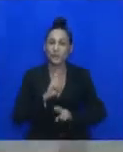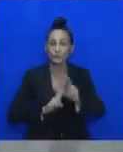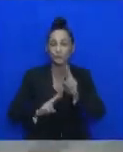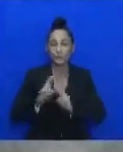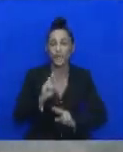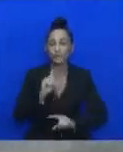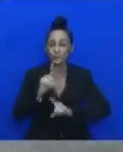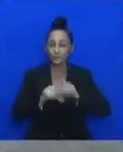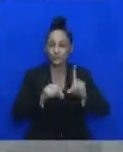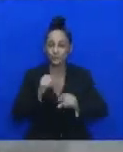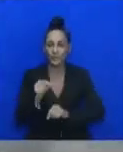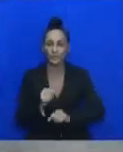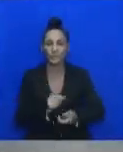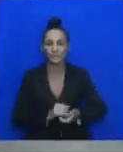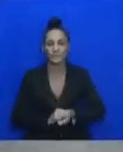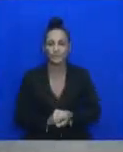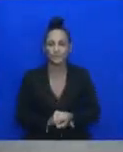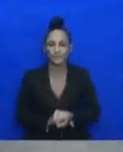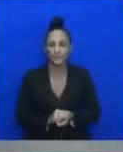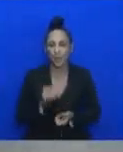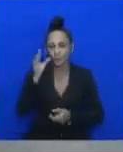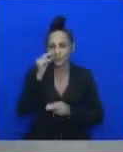do sorteio. Por favor, Sidney.